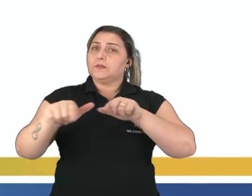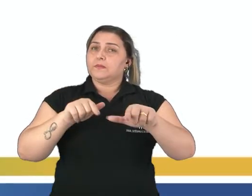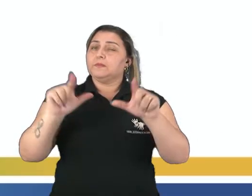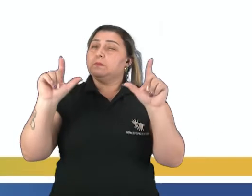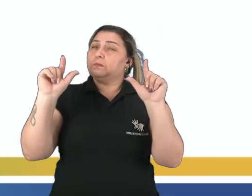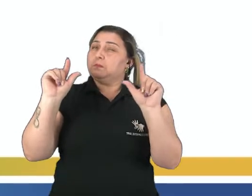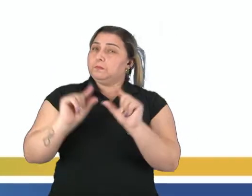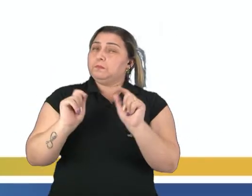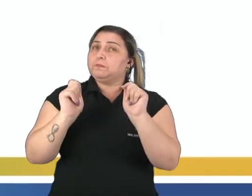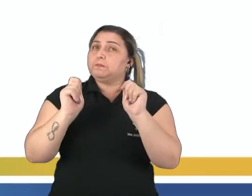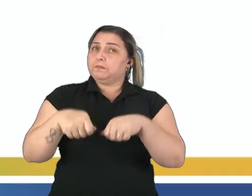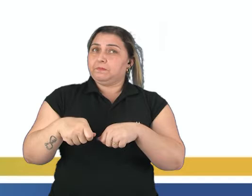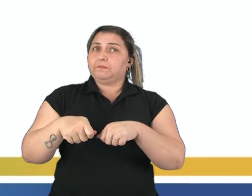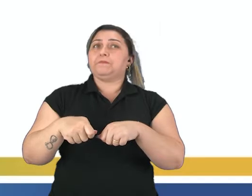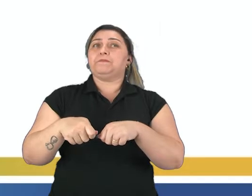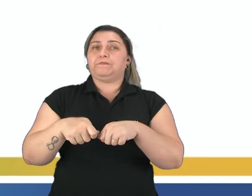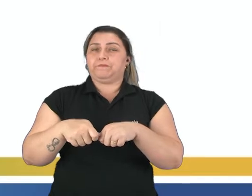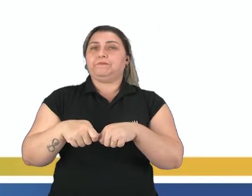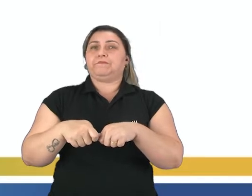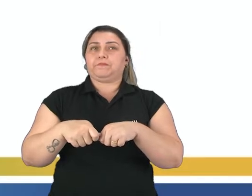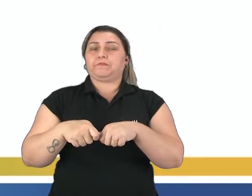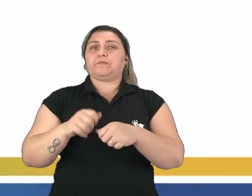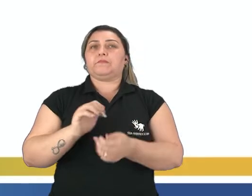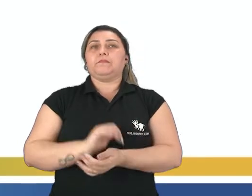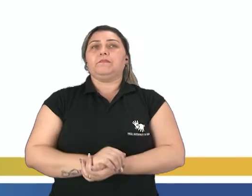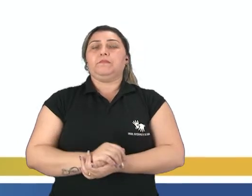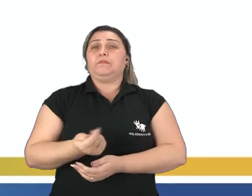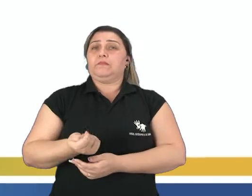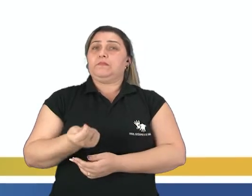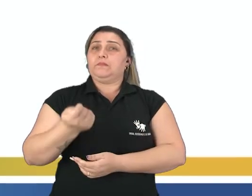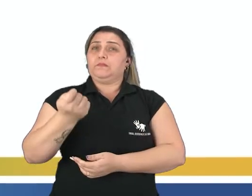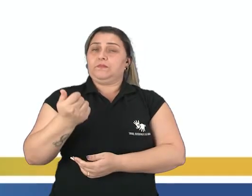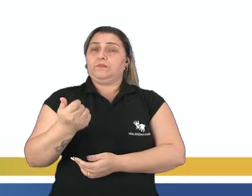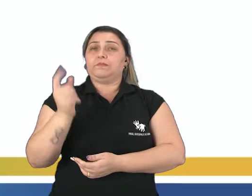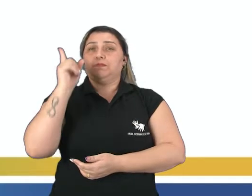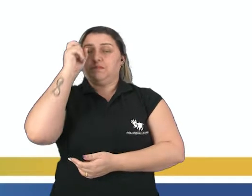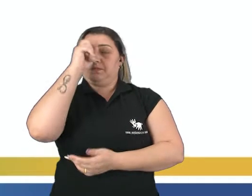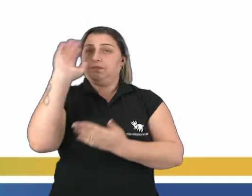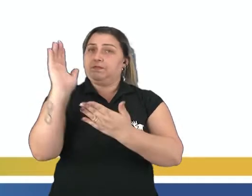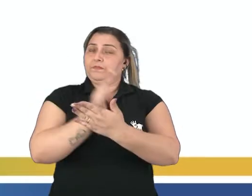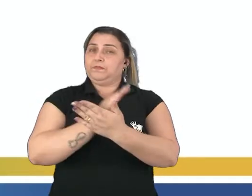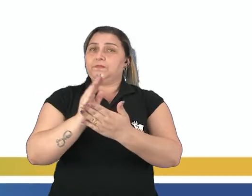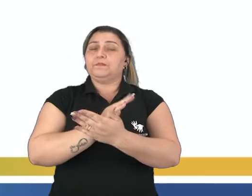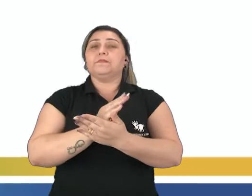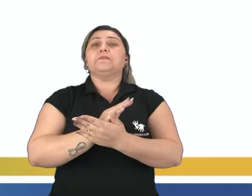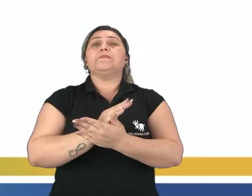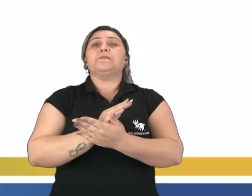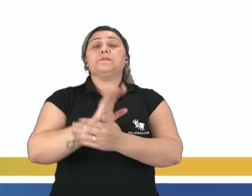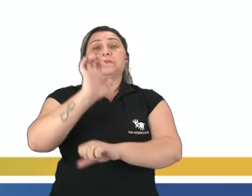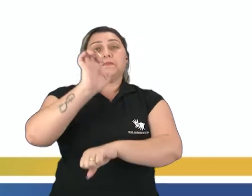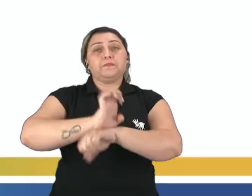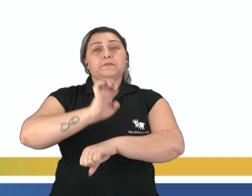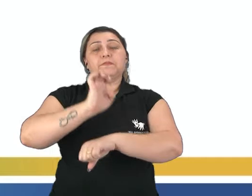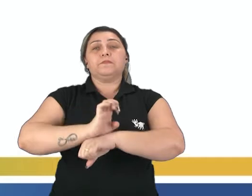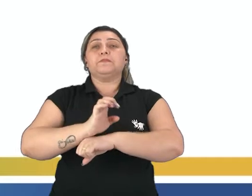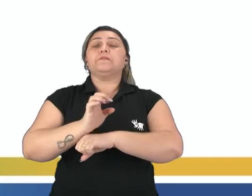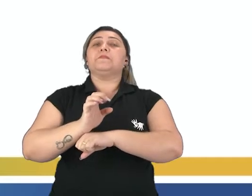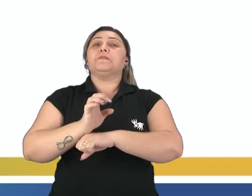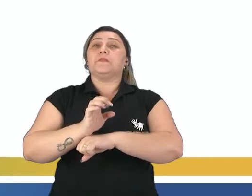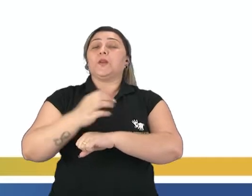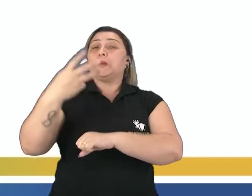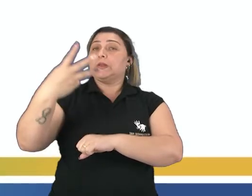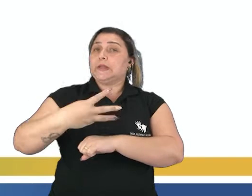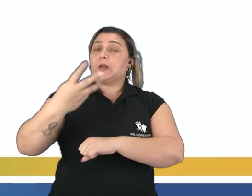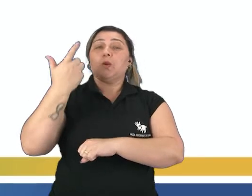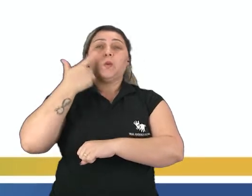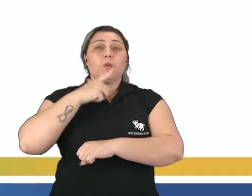pouca possibilidade de mobilidade, ou seja, era quase raro, às vezes, em que alguém de um estado mais baixo, como o